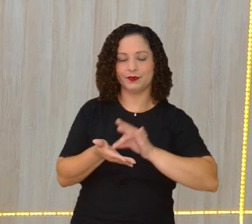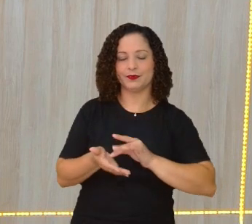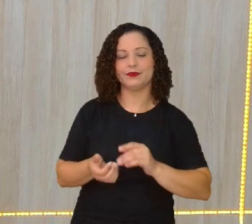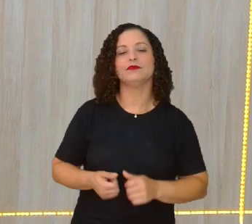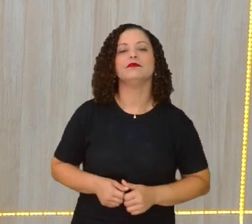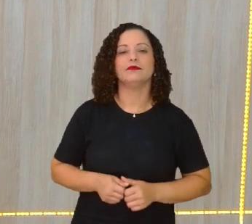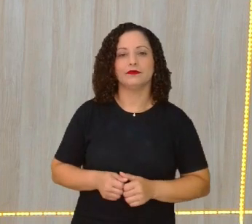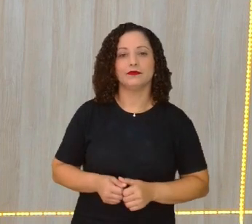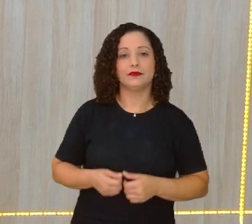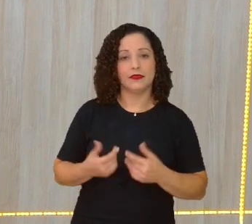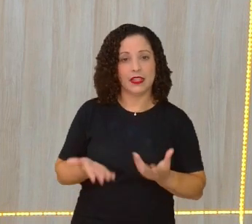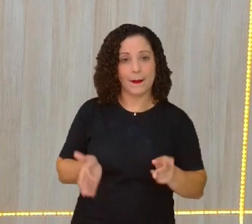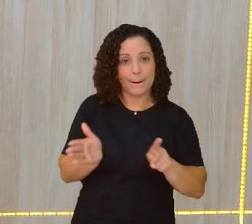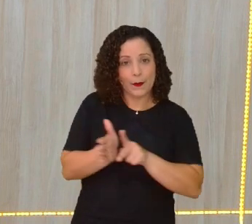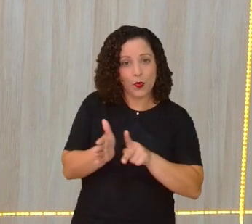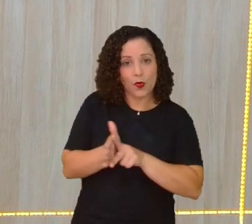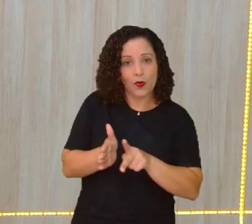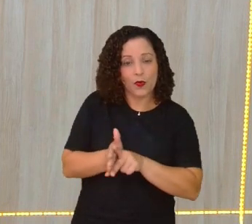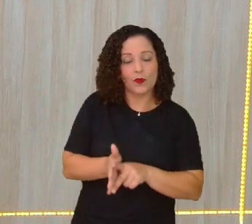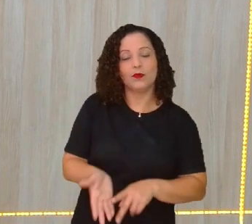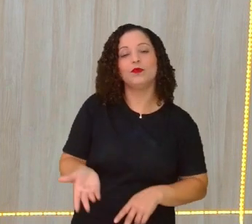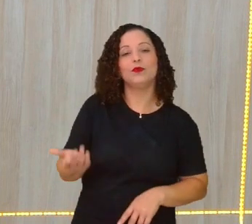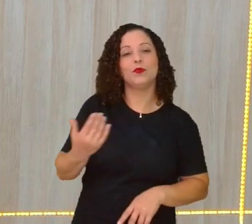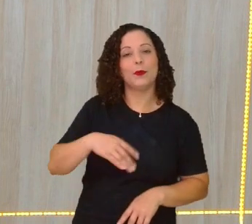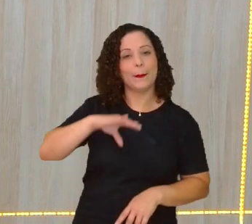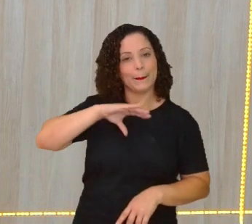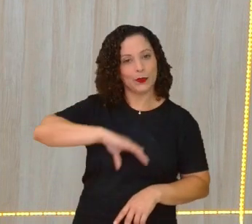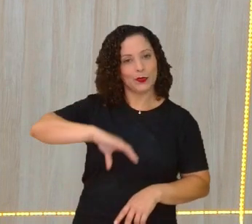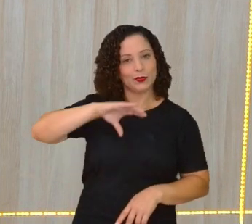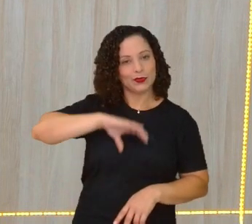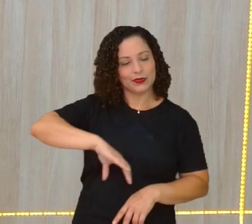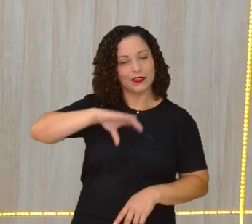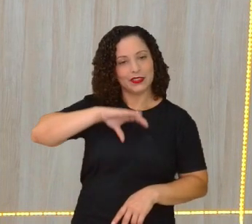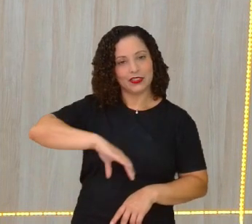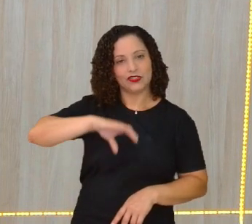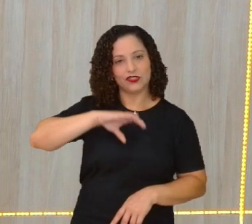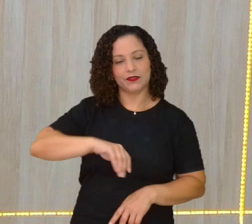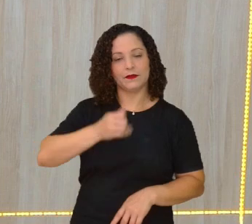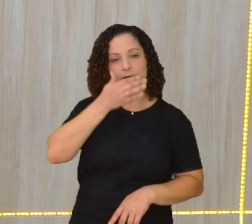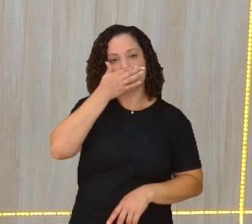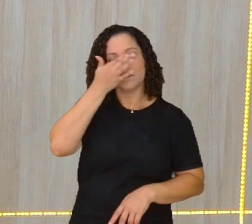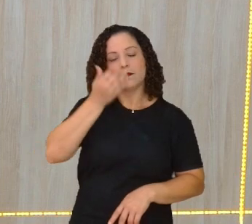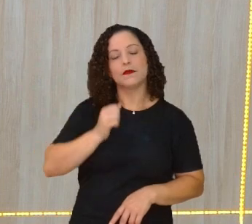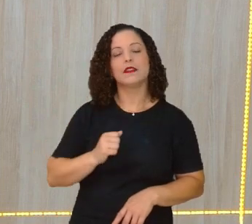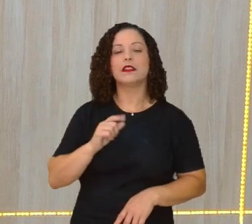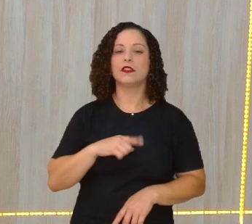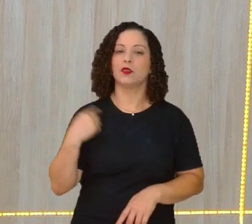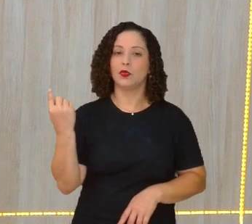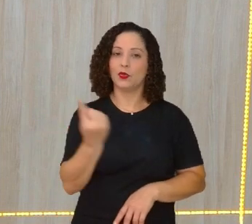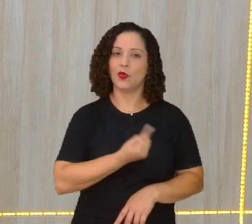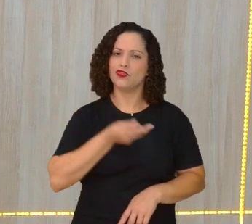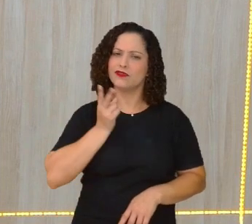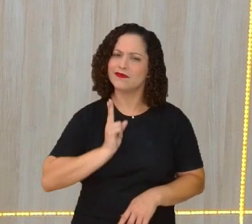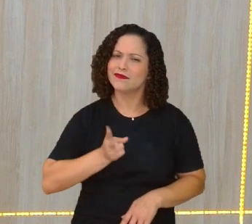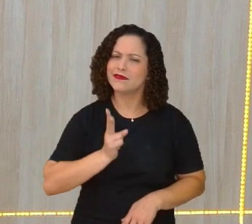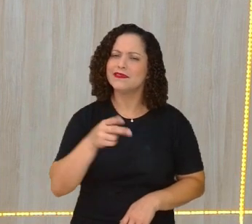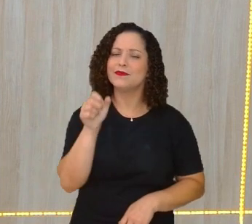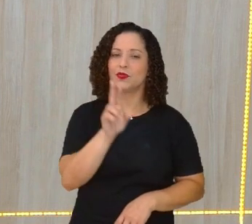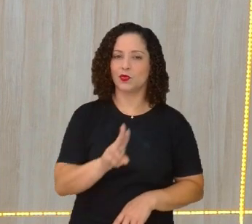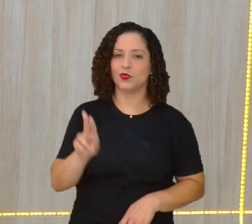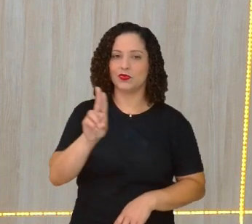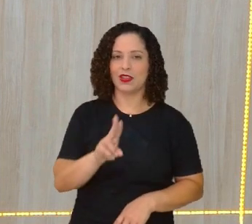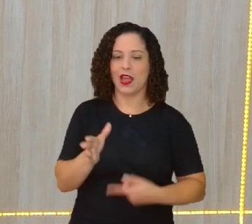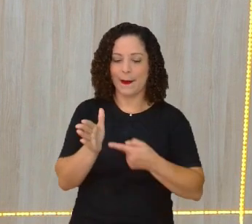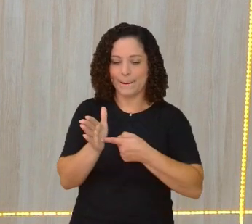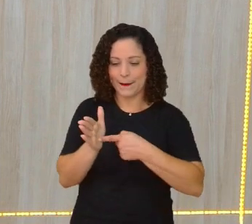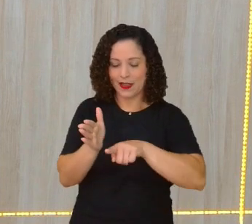não é? Da língua portuguesa, a oralidade. Então, estamos o tempo todo lidando com a pontuação. Então, a vírgula, ela muda o